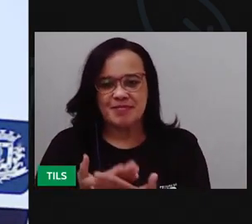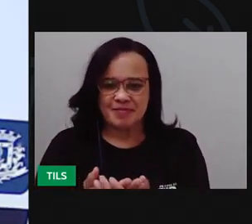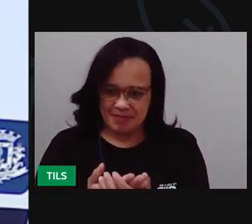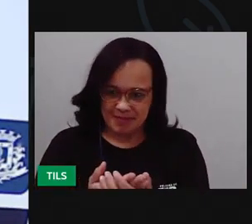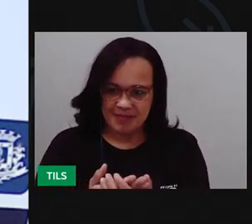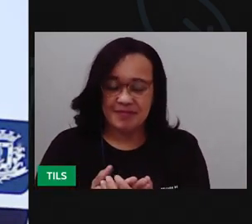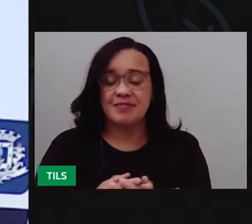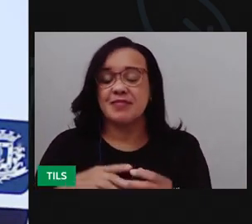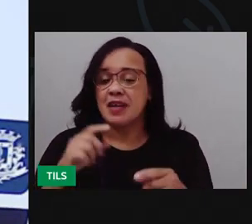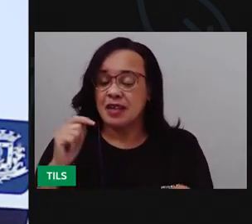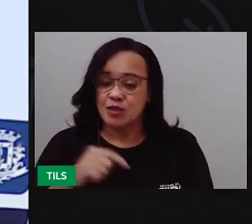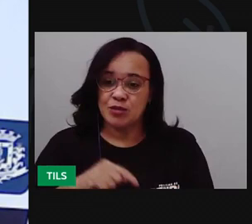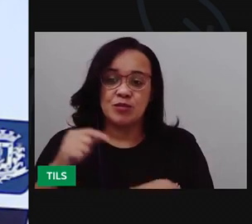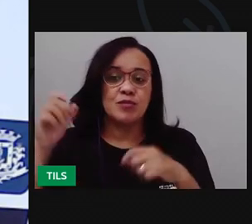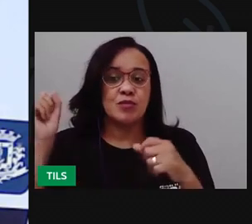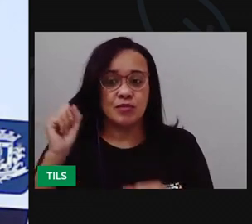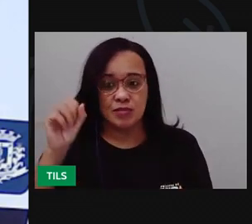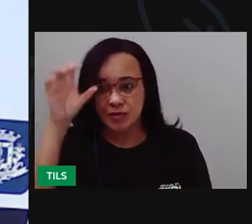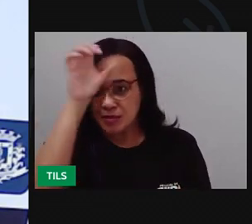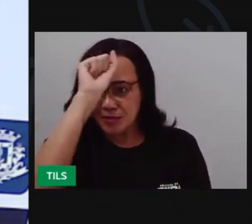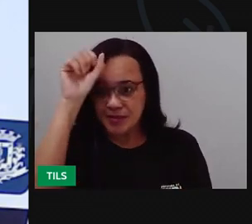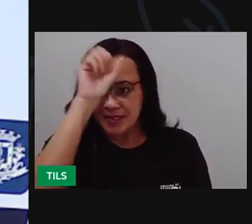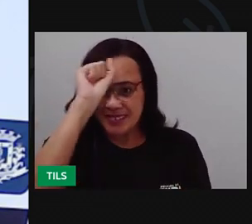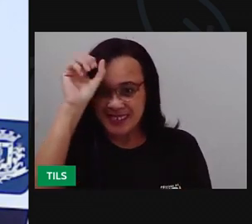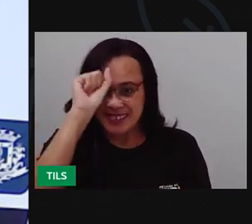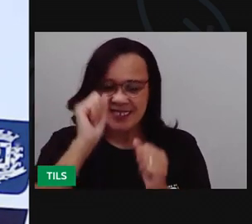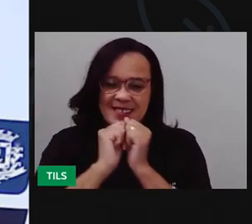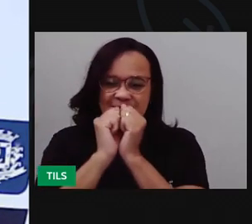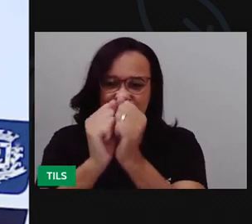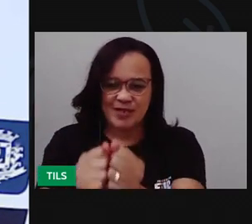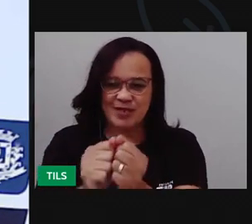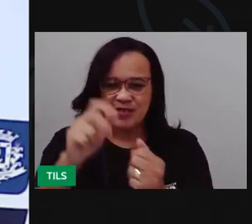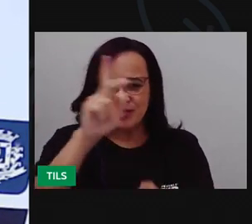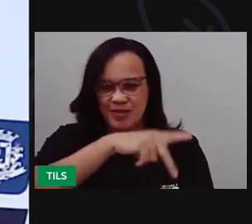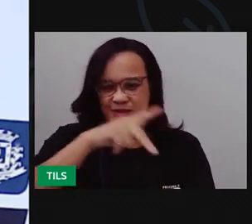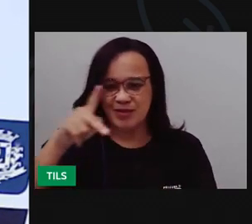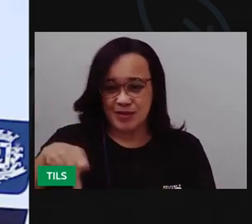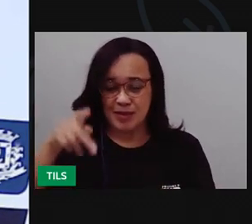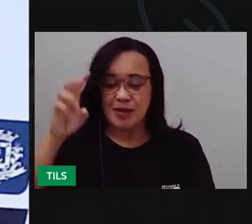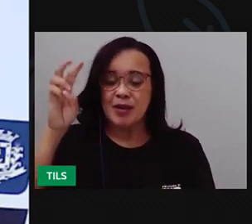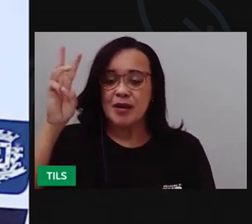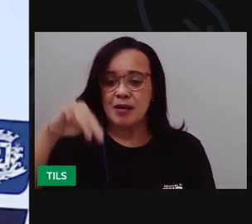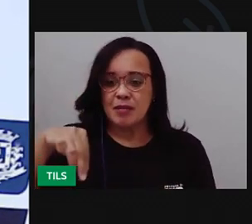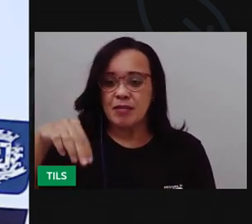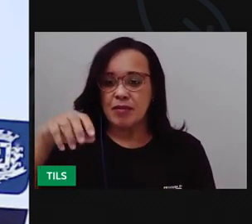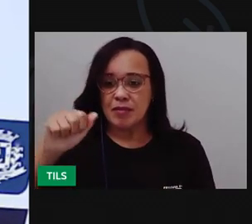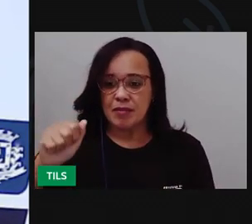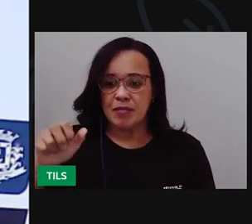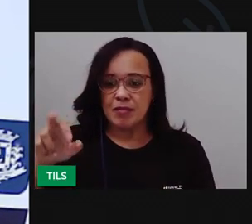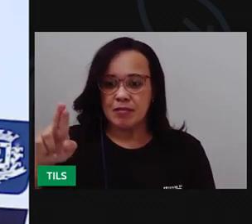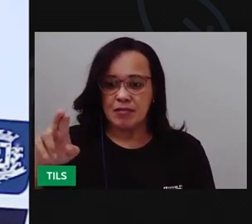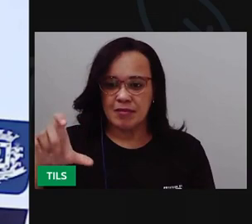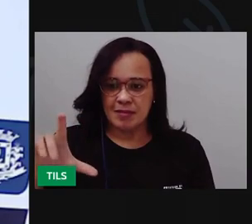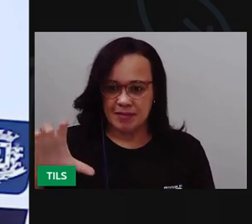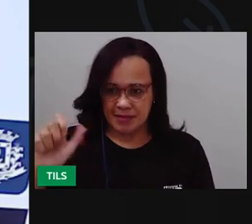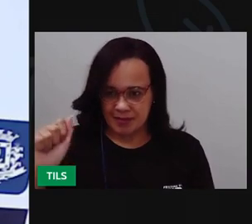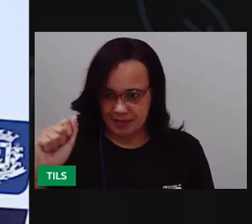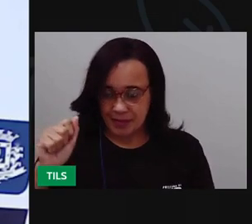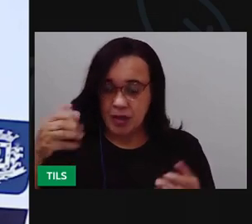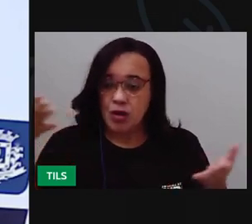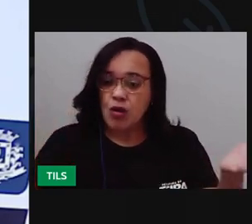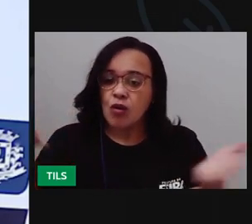de aprendizagens aqui comigo, com a Marcela. Hoje nós teremos aula de linguagem.